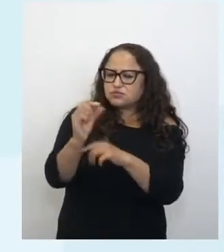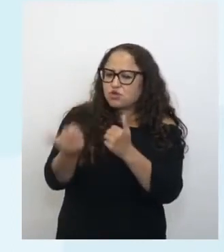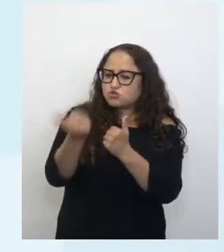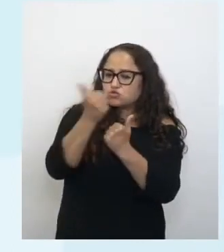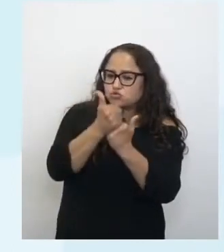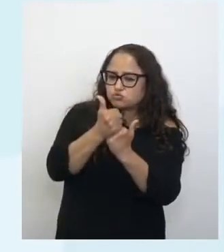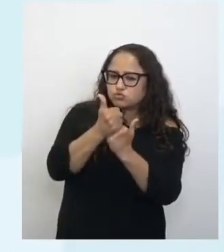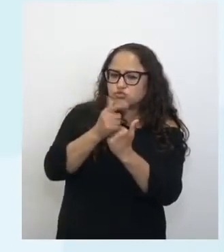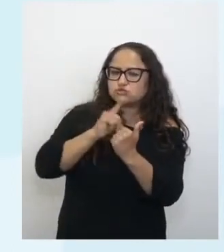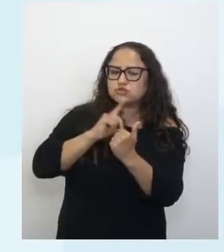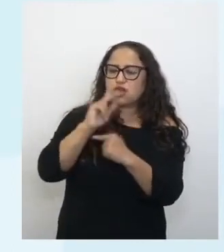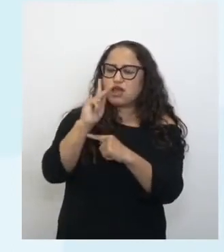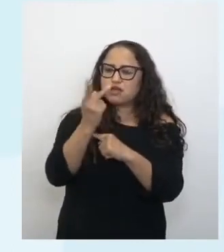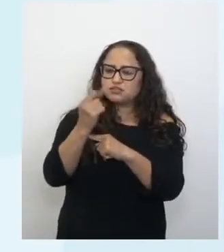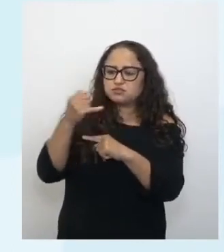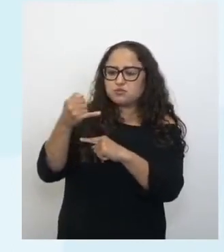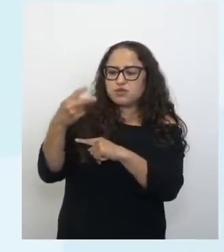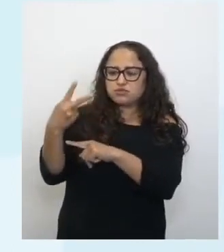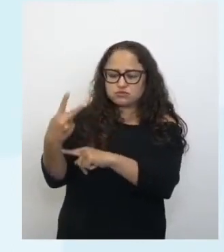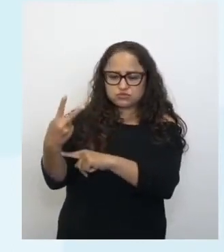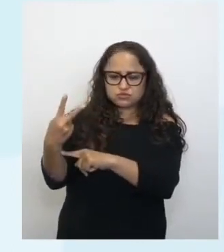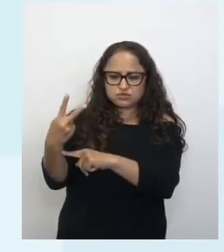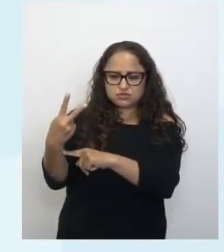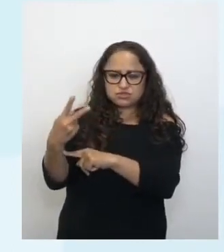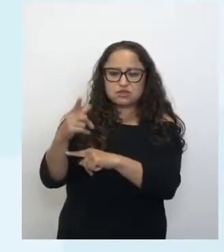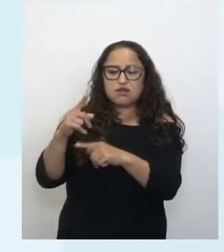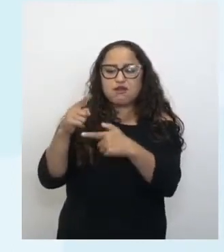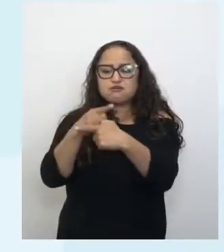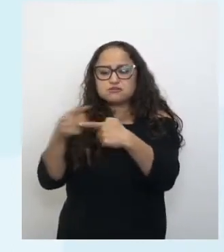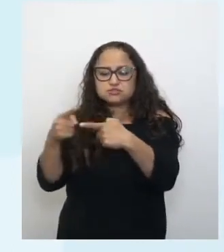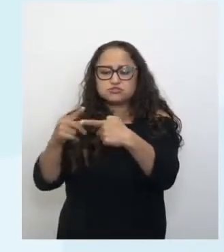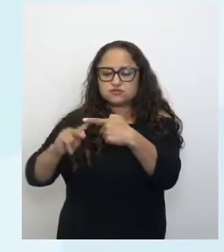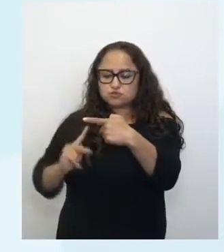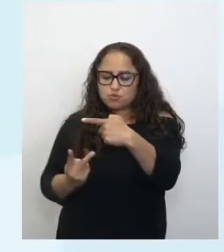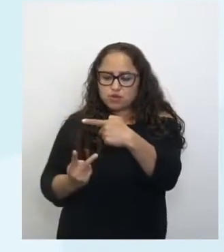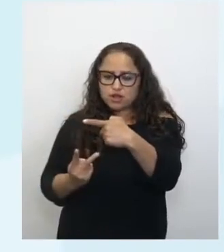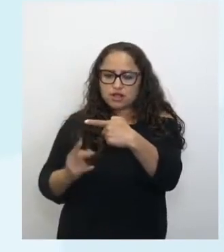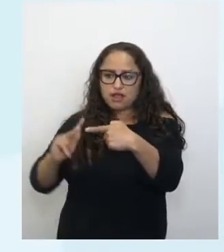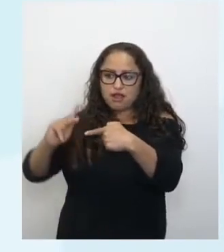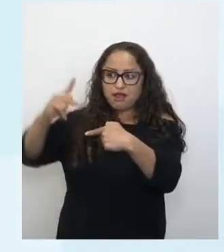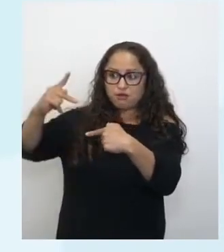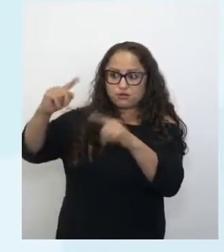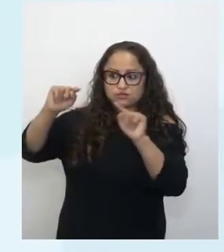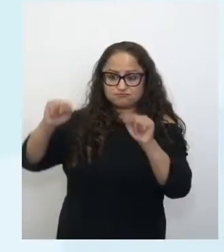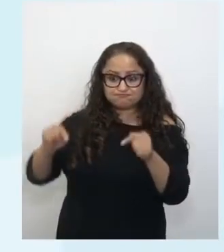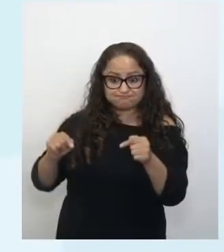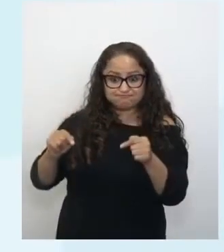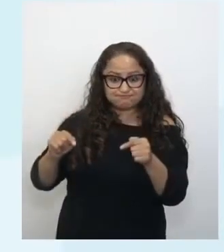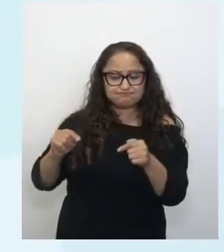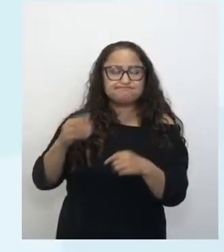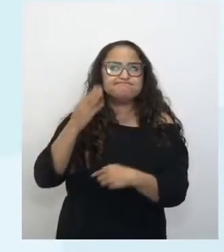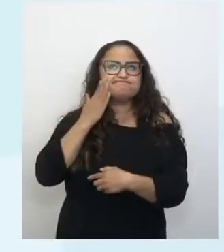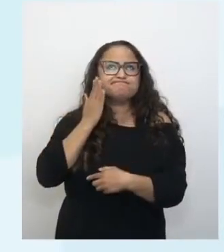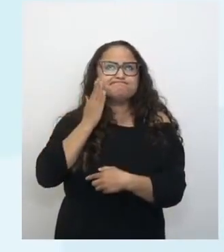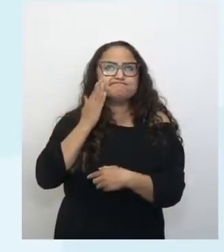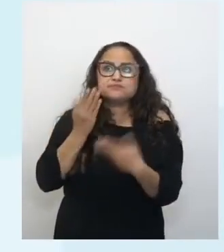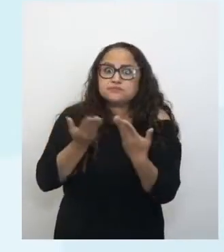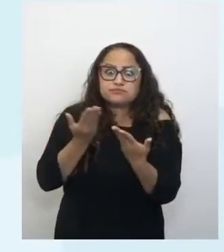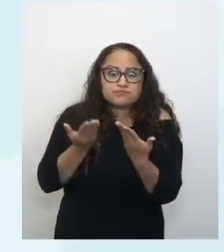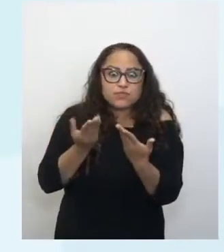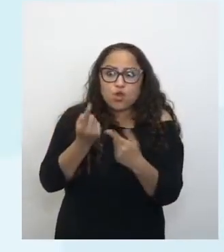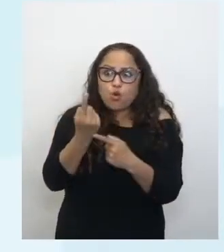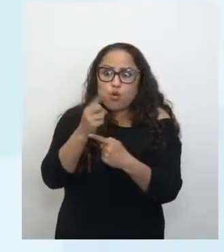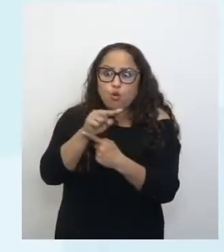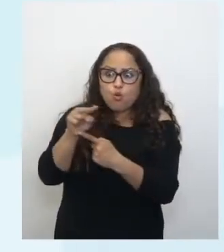substituir agazão - 2 / H ao quadrado a pera aí um